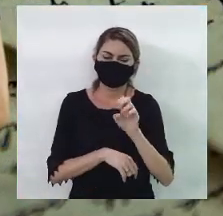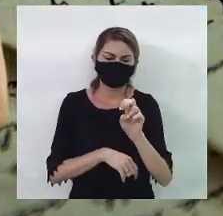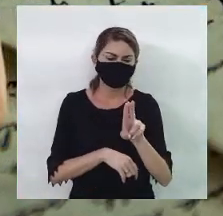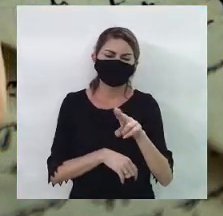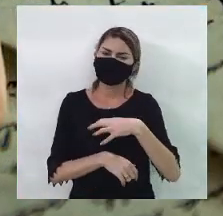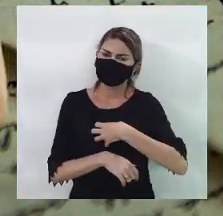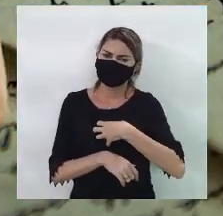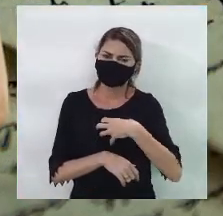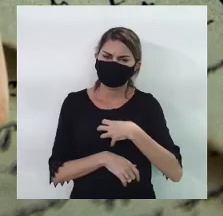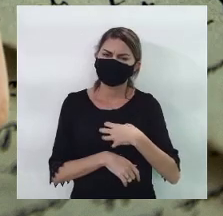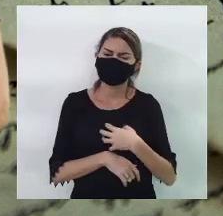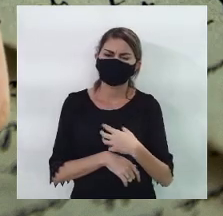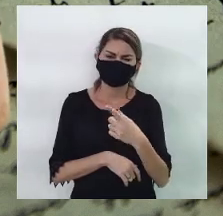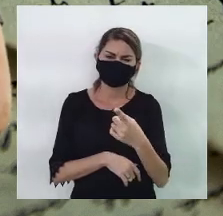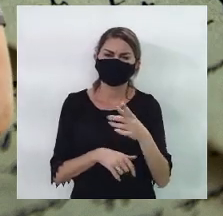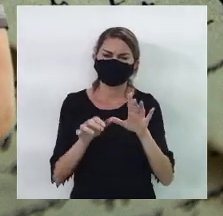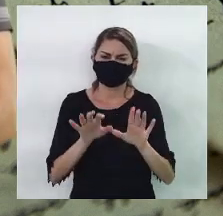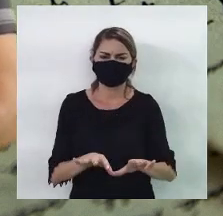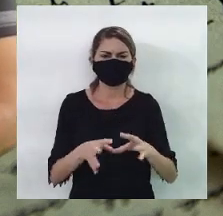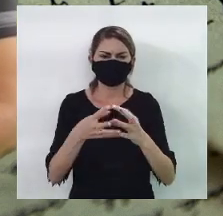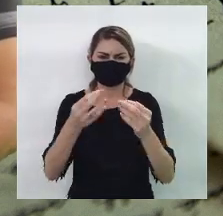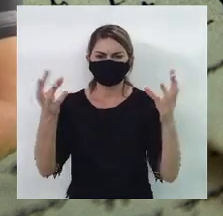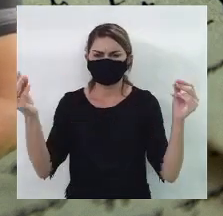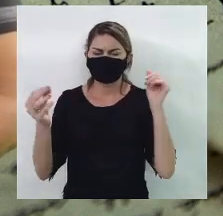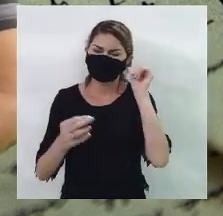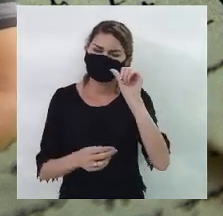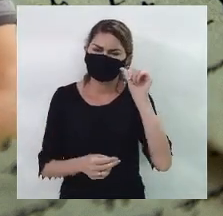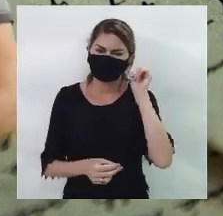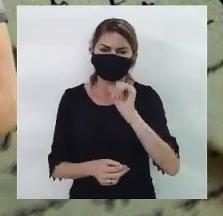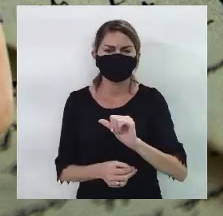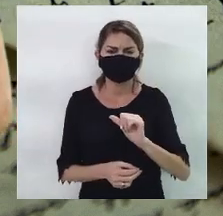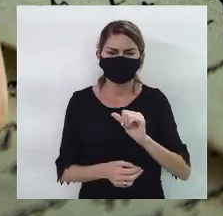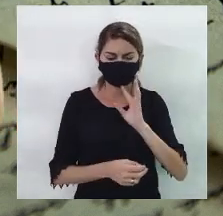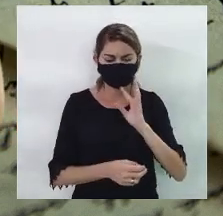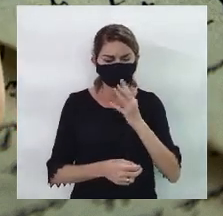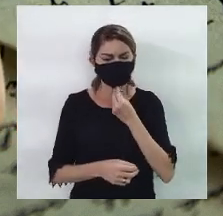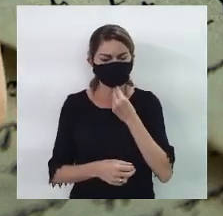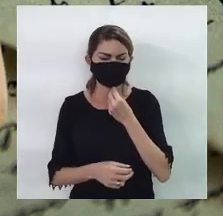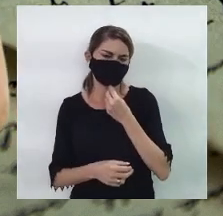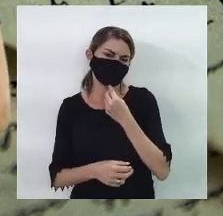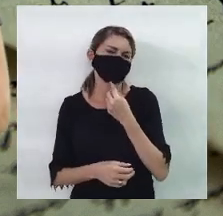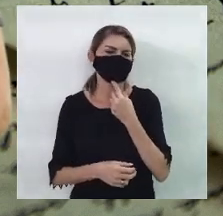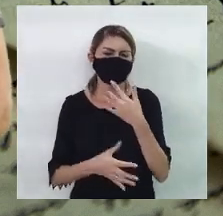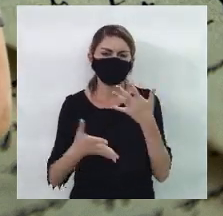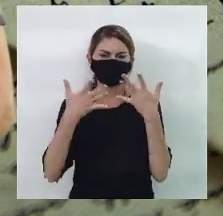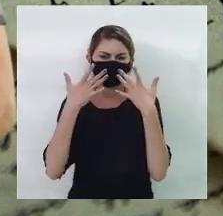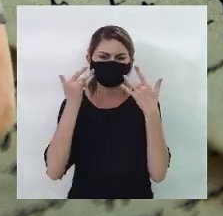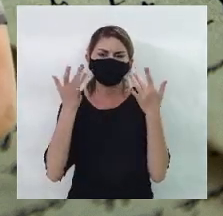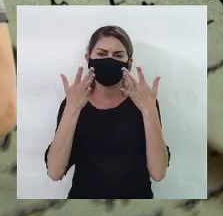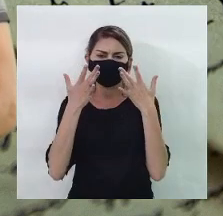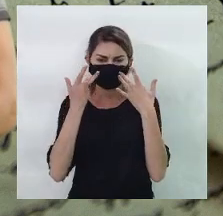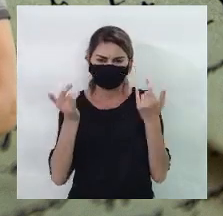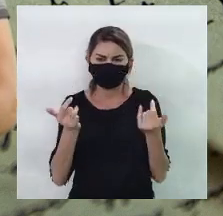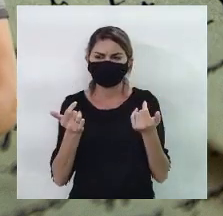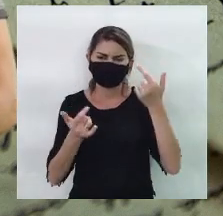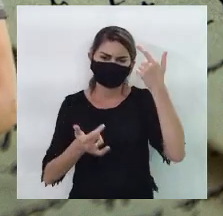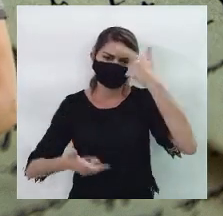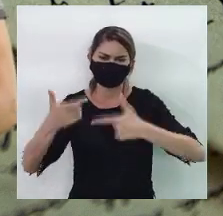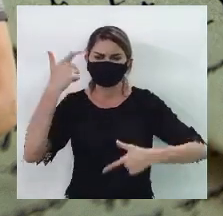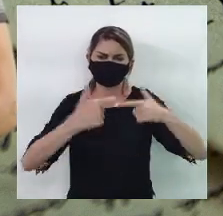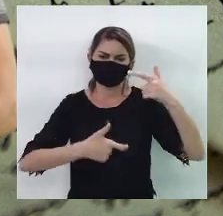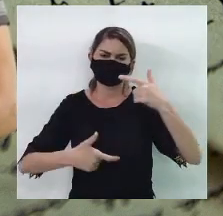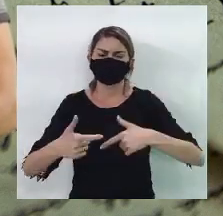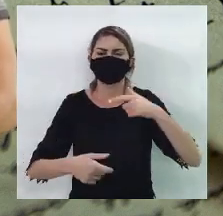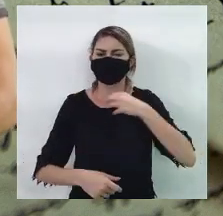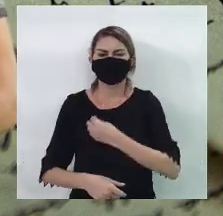sinto assim, que ela está dizendo que muitas mulheres se reconhecem nos dramas das personagens